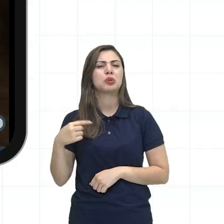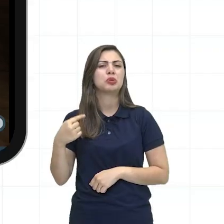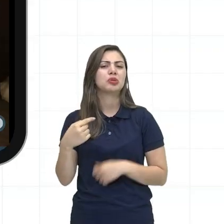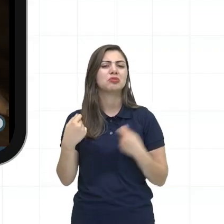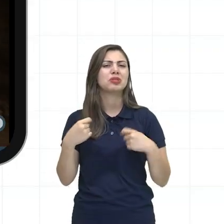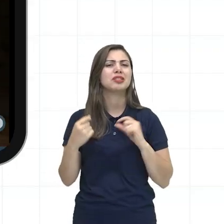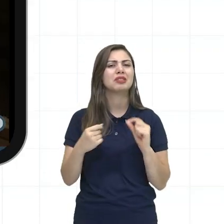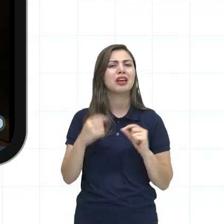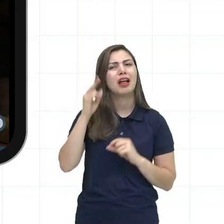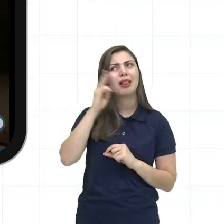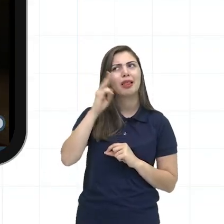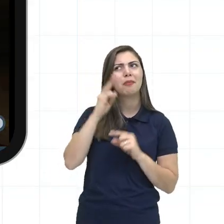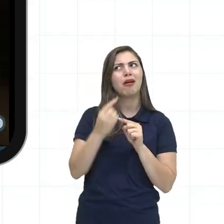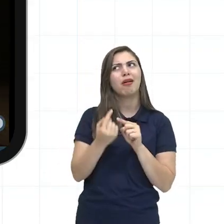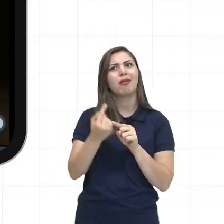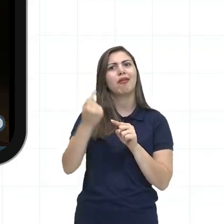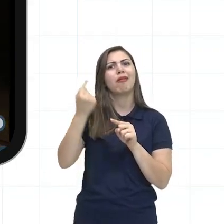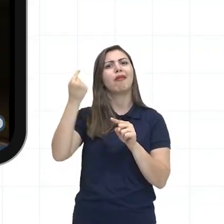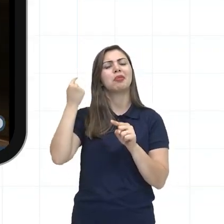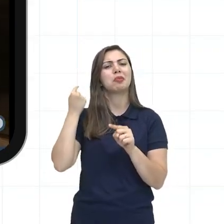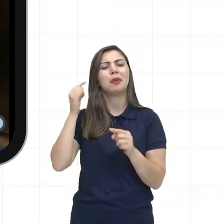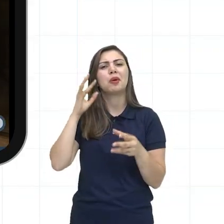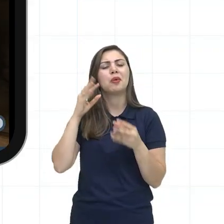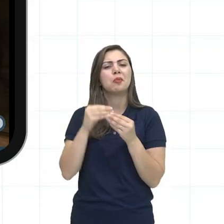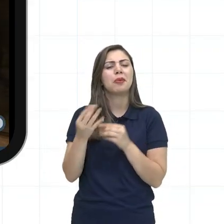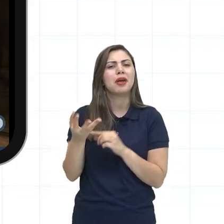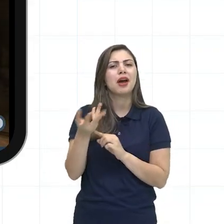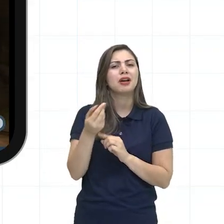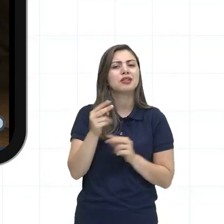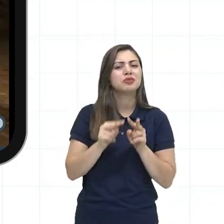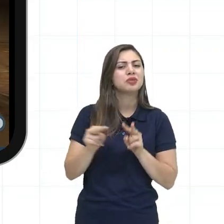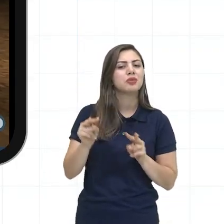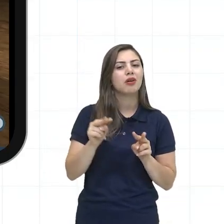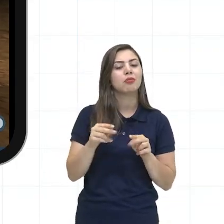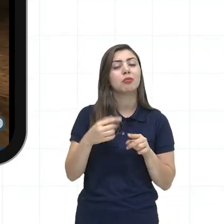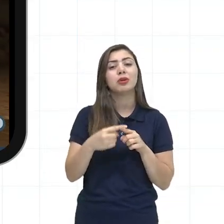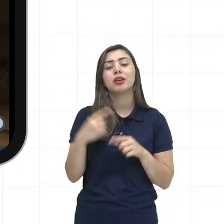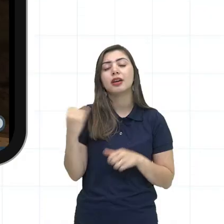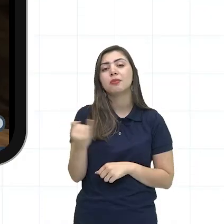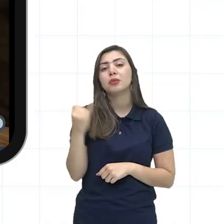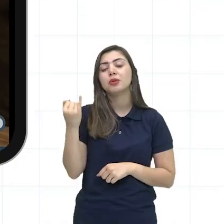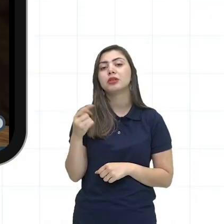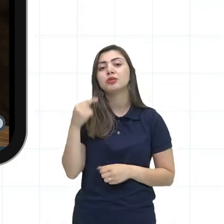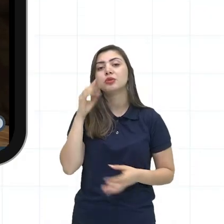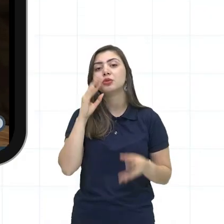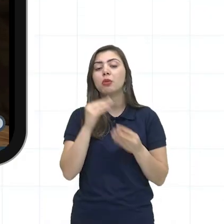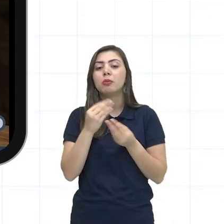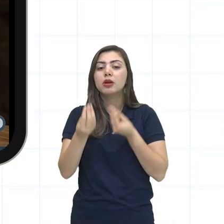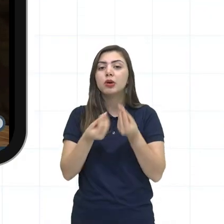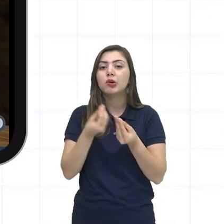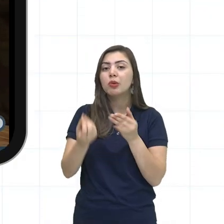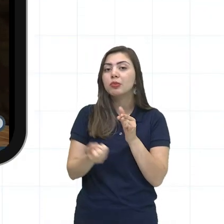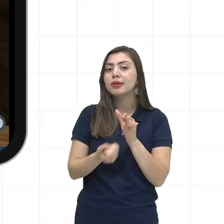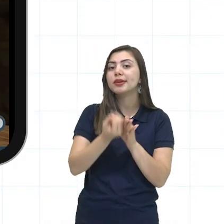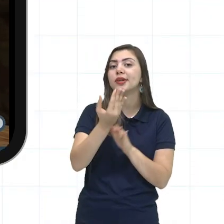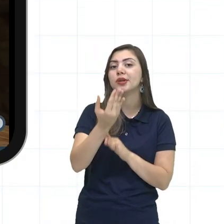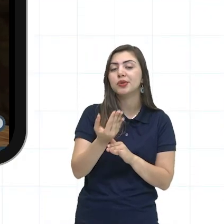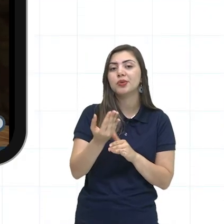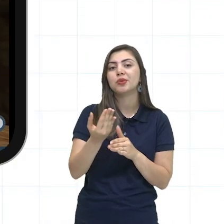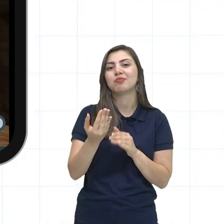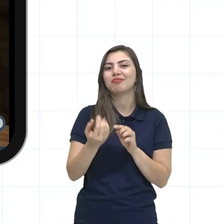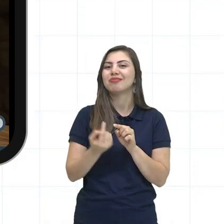afirmam também que elas tinham um caráter místico, que eles faziam um desenho lá de situações que eles desejavam que